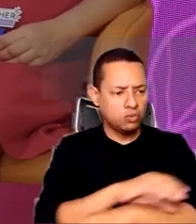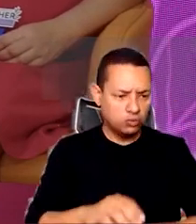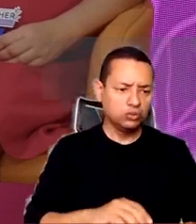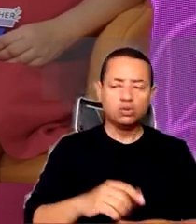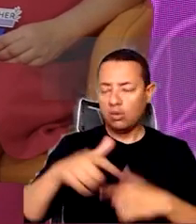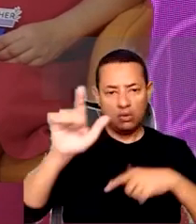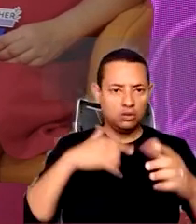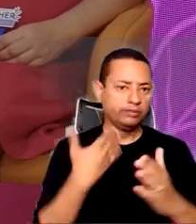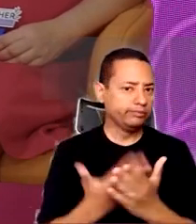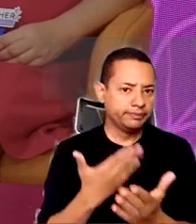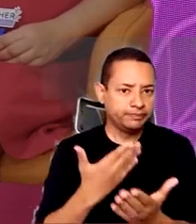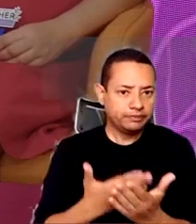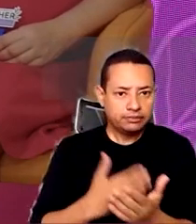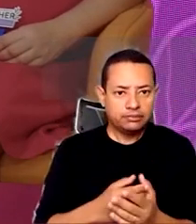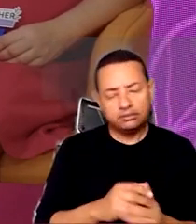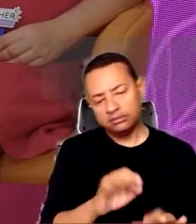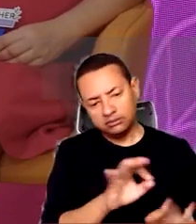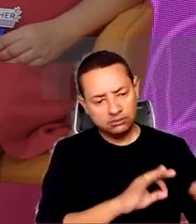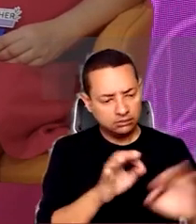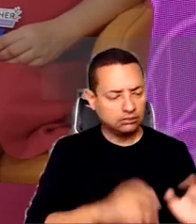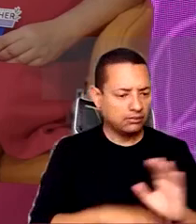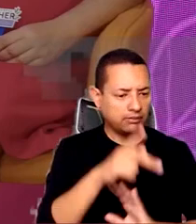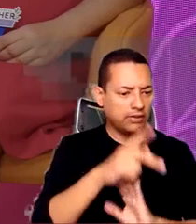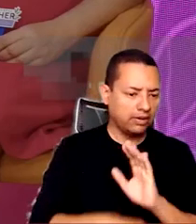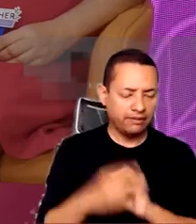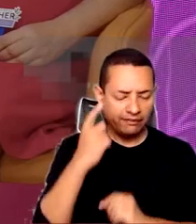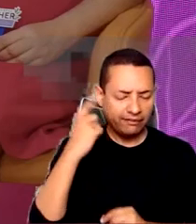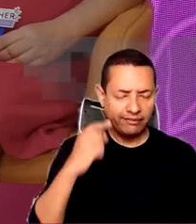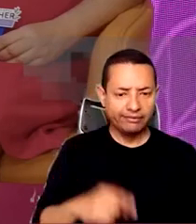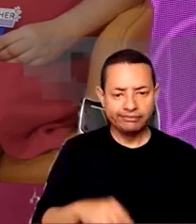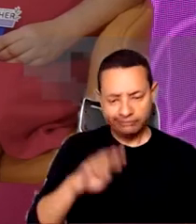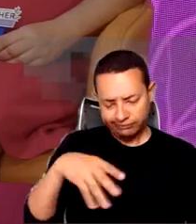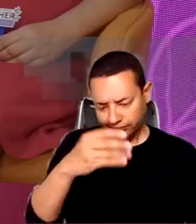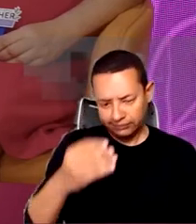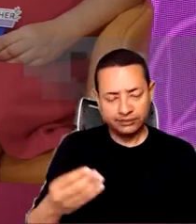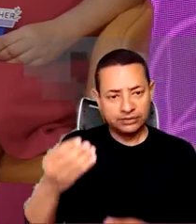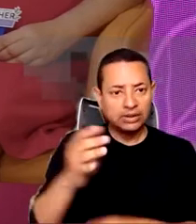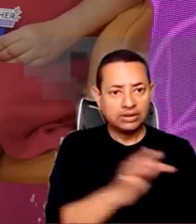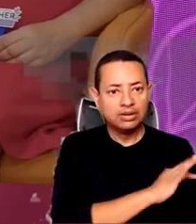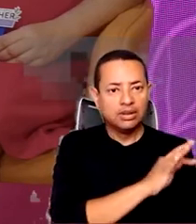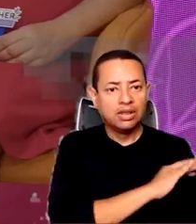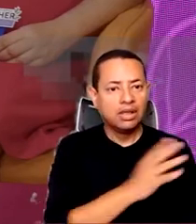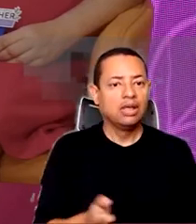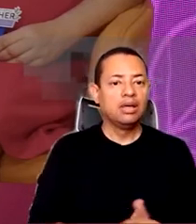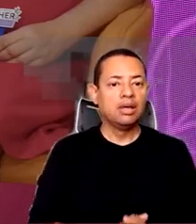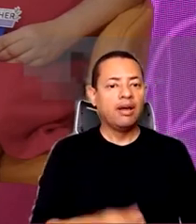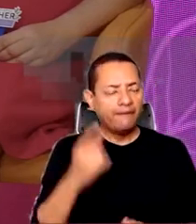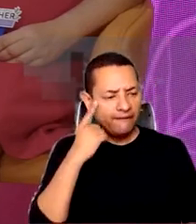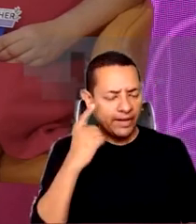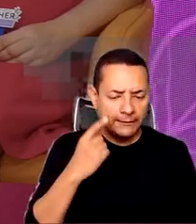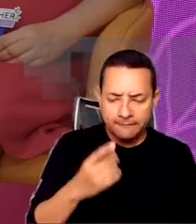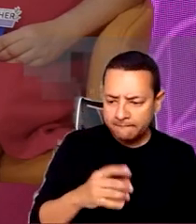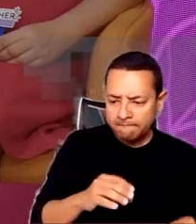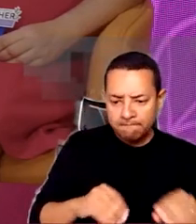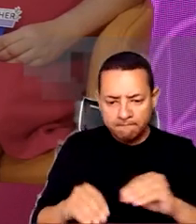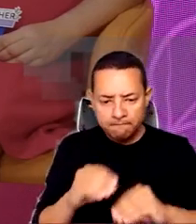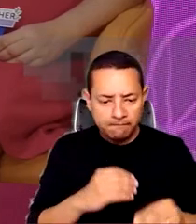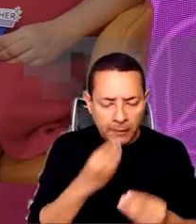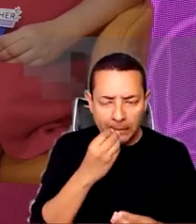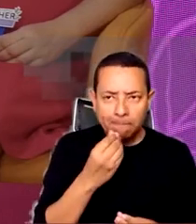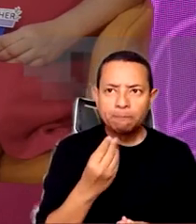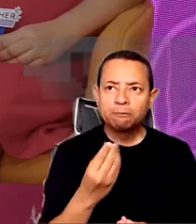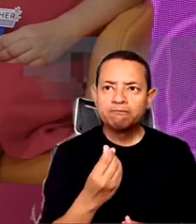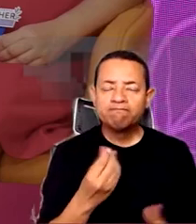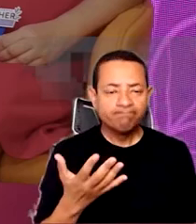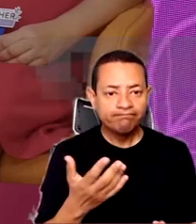cursos né fui estudar fui desenvolver projeto fui entender ficha técnica fui entender e harmonização de sabores e e